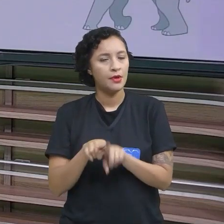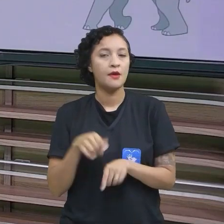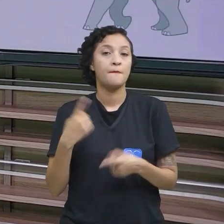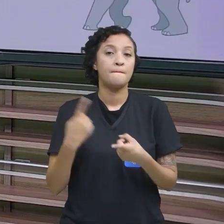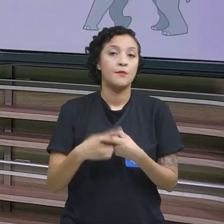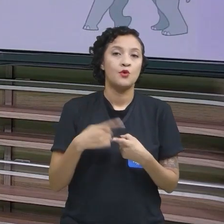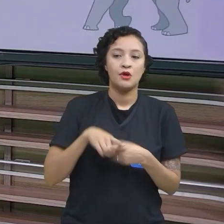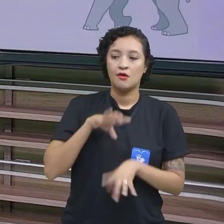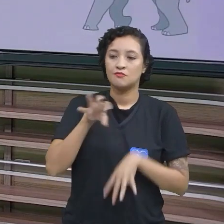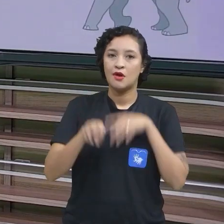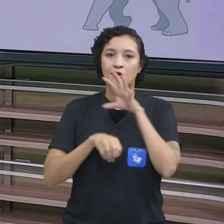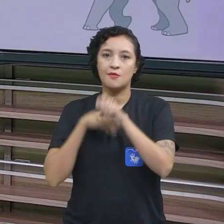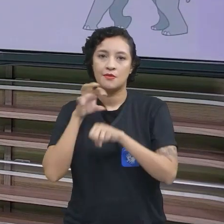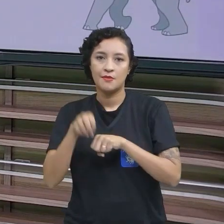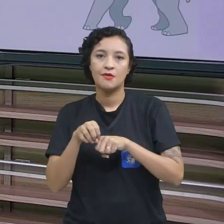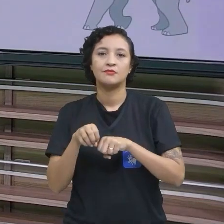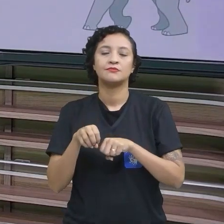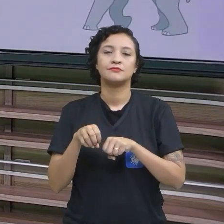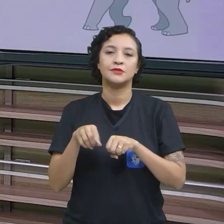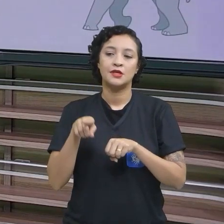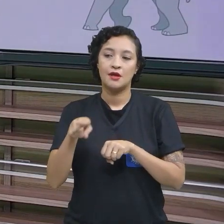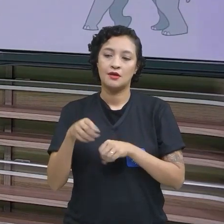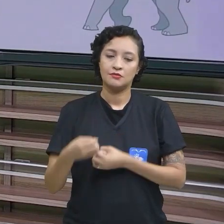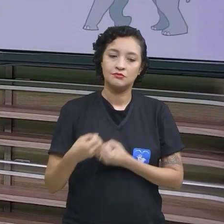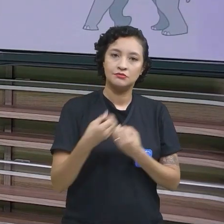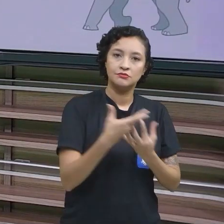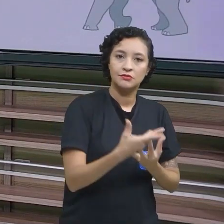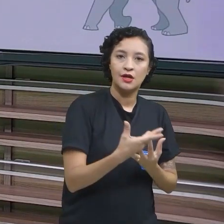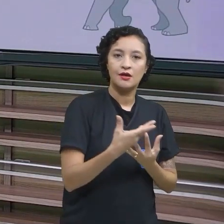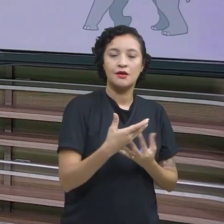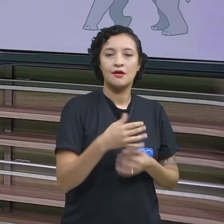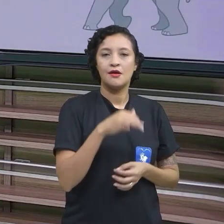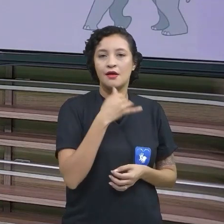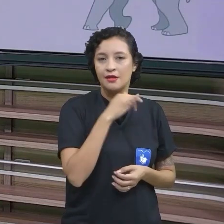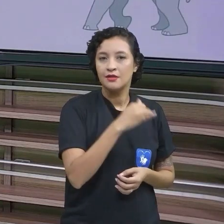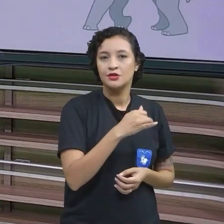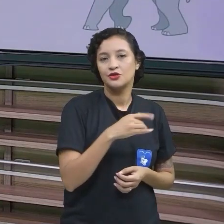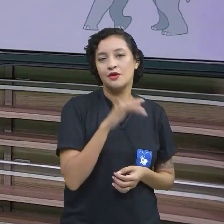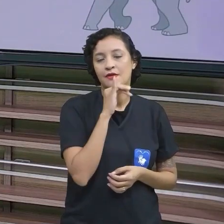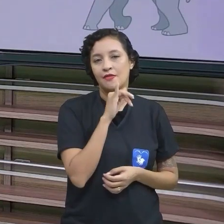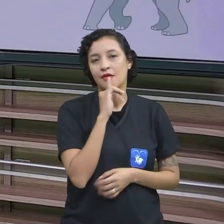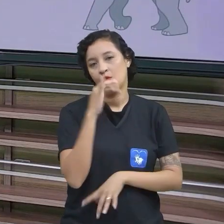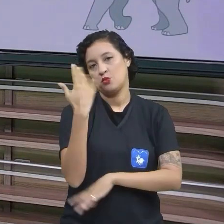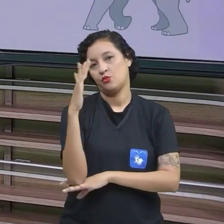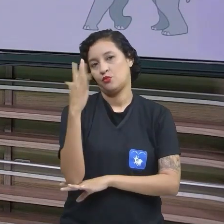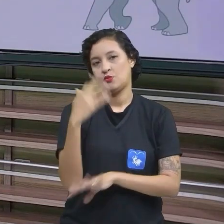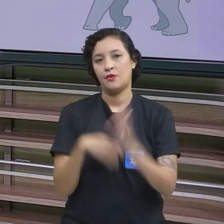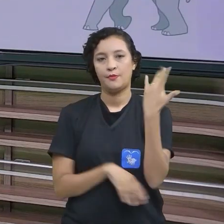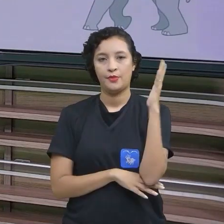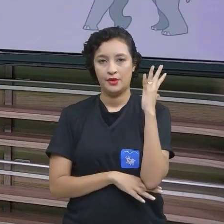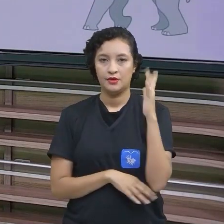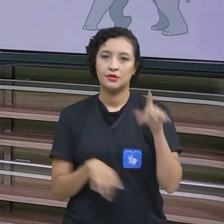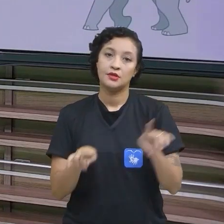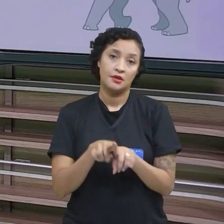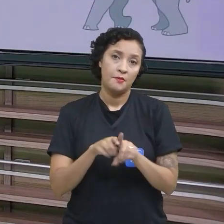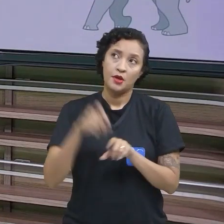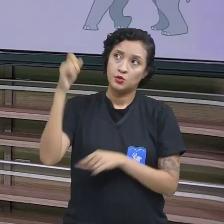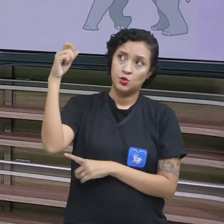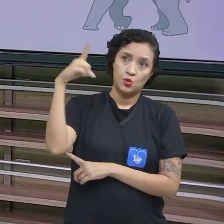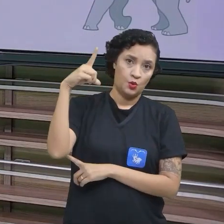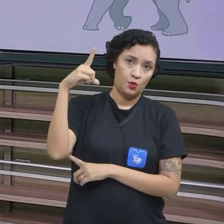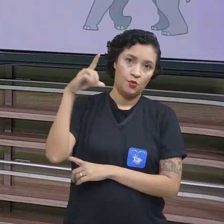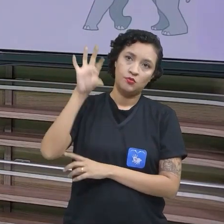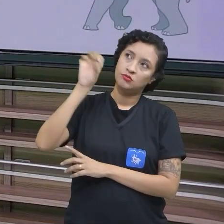os produtores, eles liberam essa energia, né? Eles são os vegetais e também recebem a energia do sol e disponibilizam